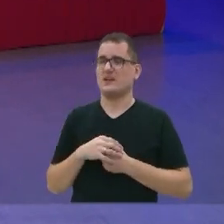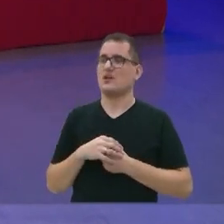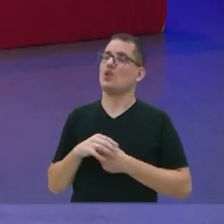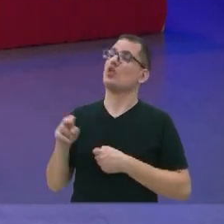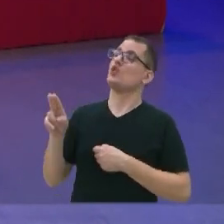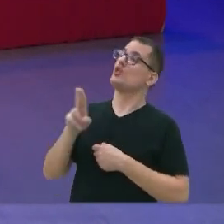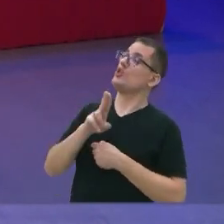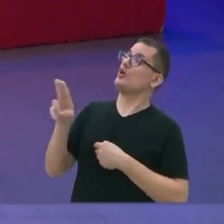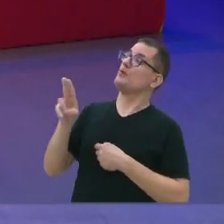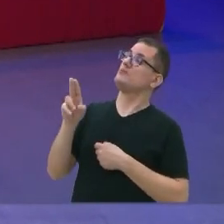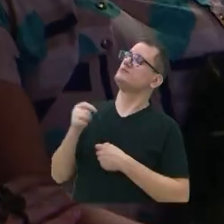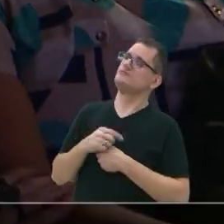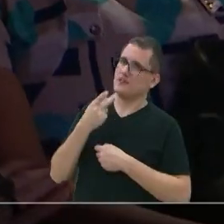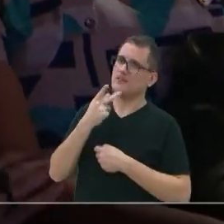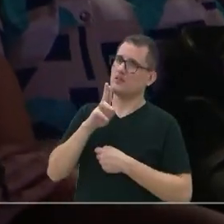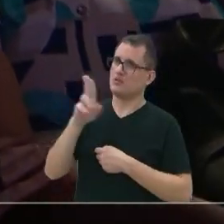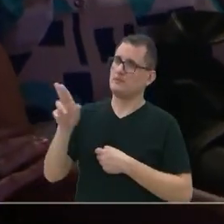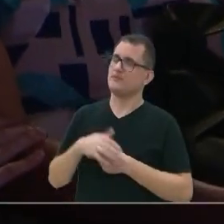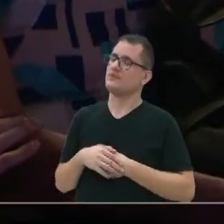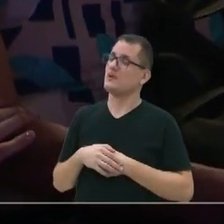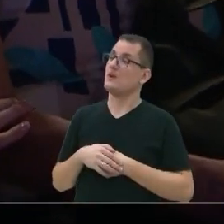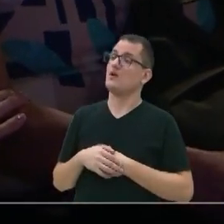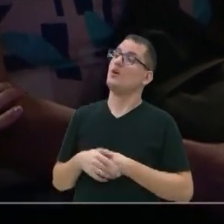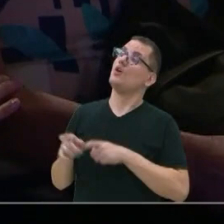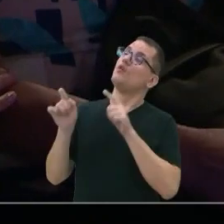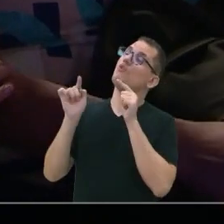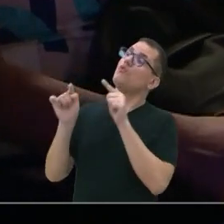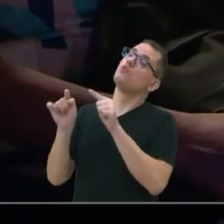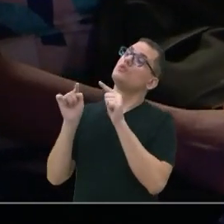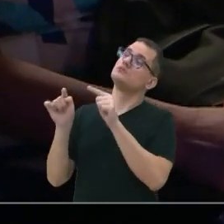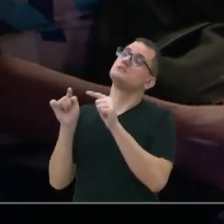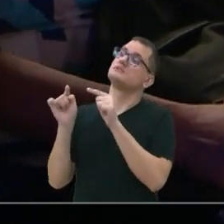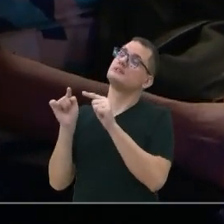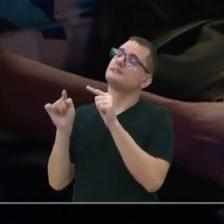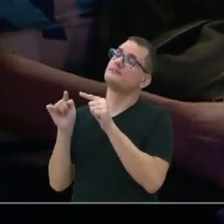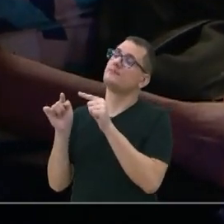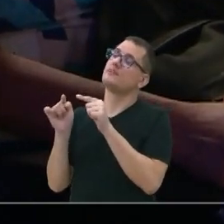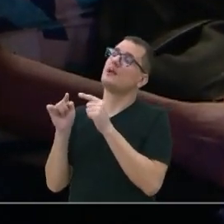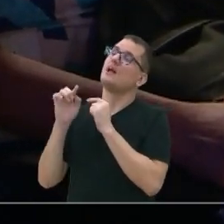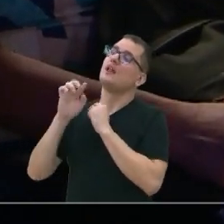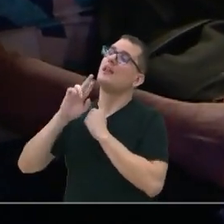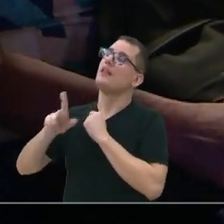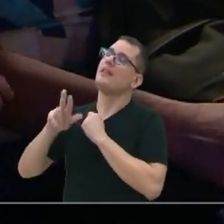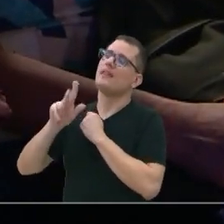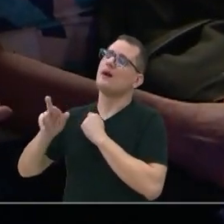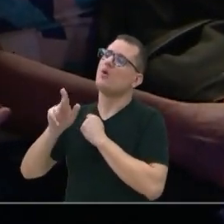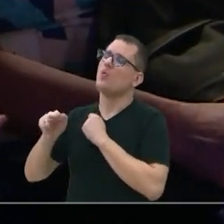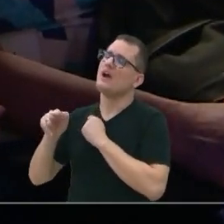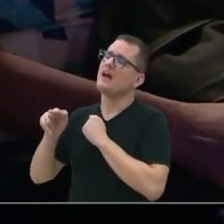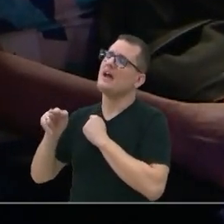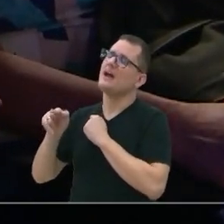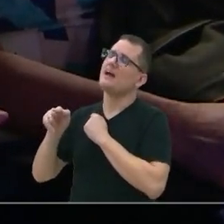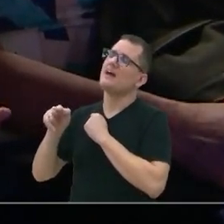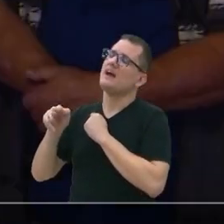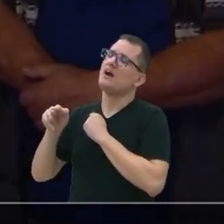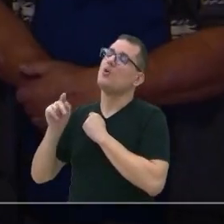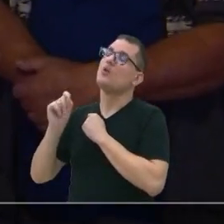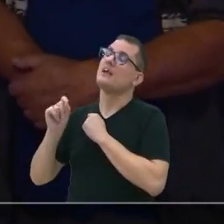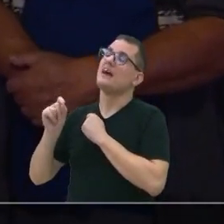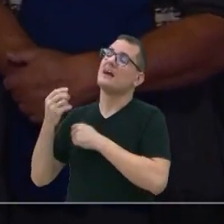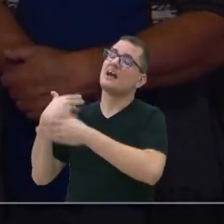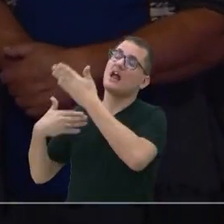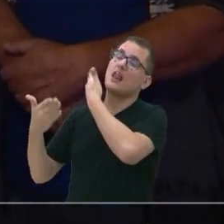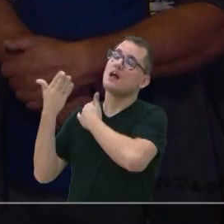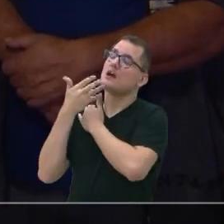dele. Agora fale assim: você não é mais aquela criança